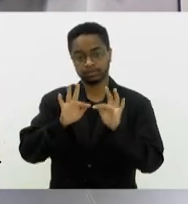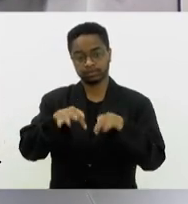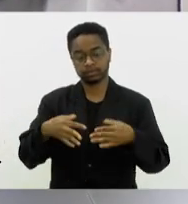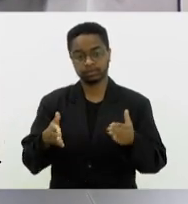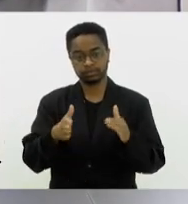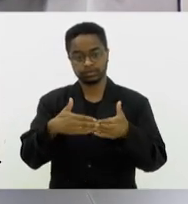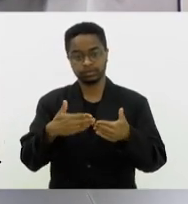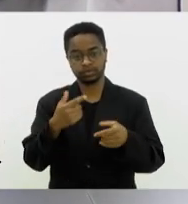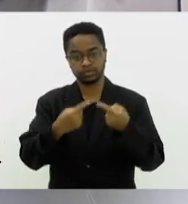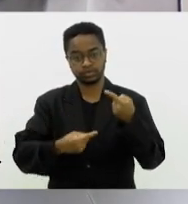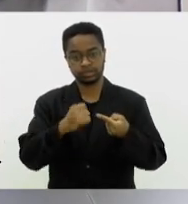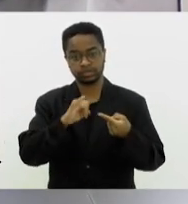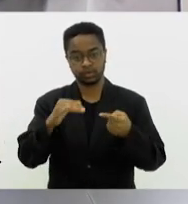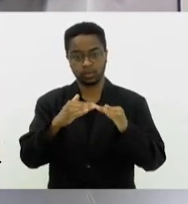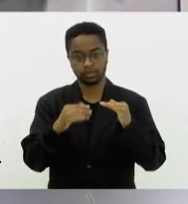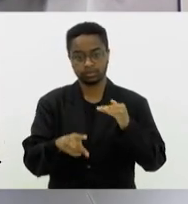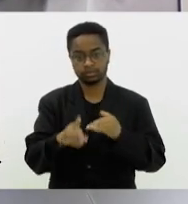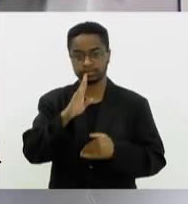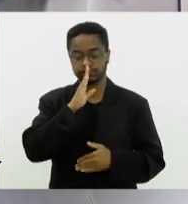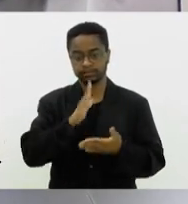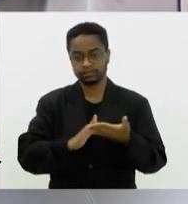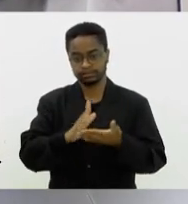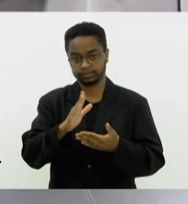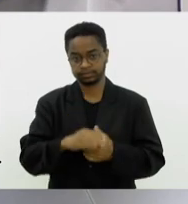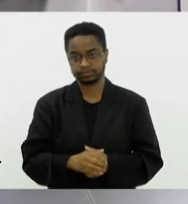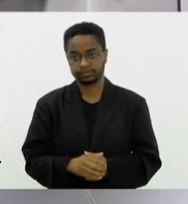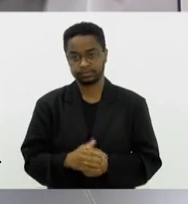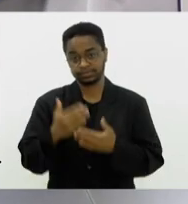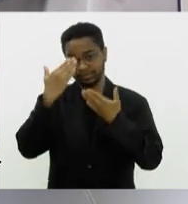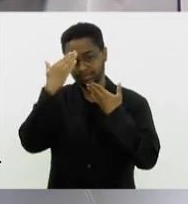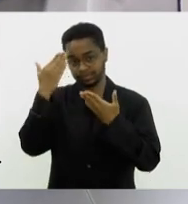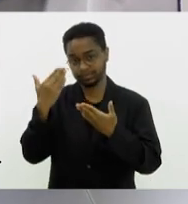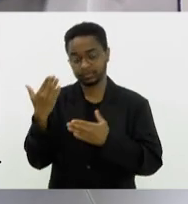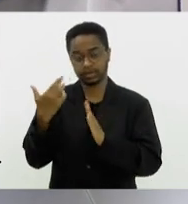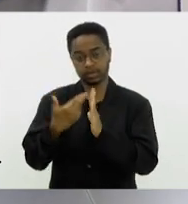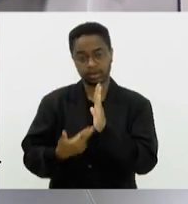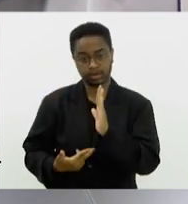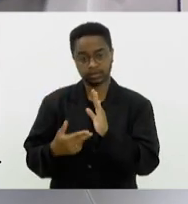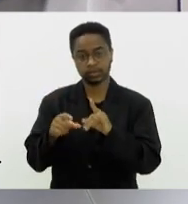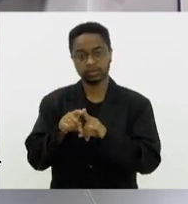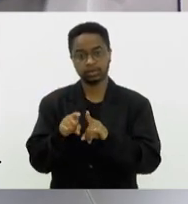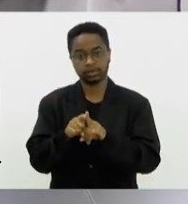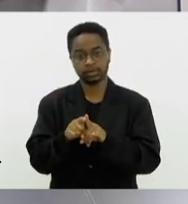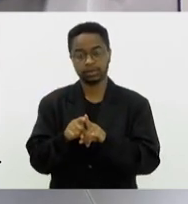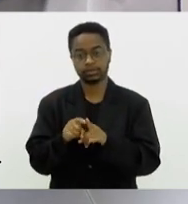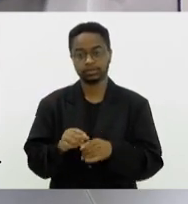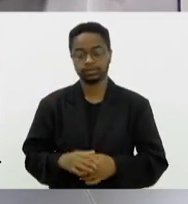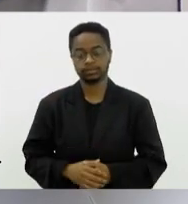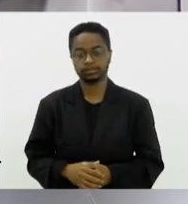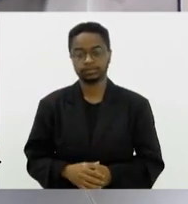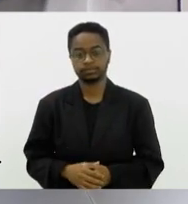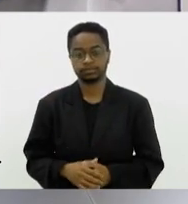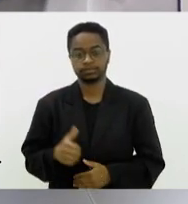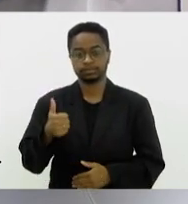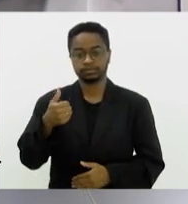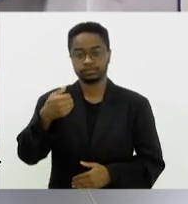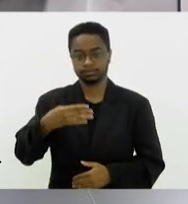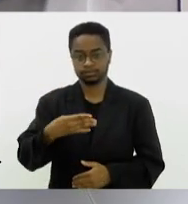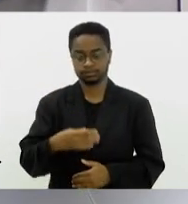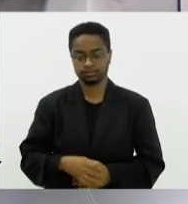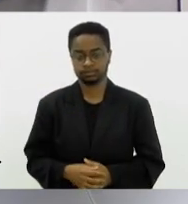discussão, em votação, senhores que aprovam, permaneçam como estão, aprovado, agradeço o relator e os votos. 14 da